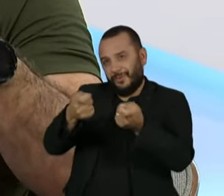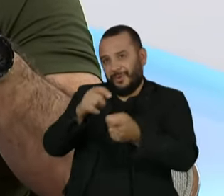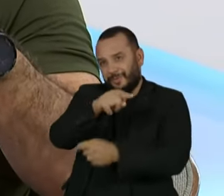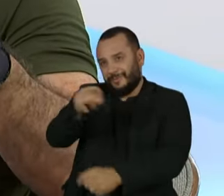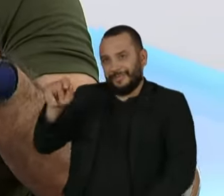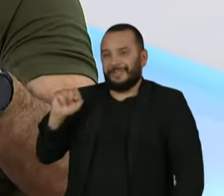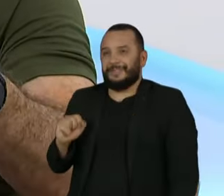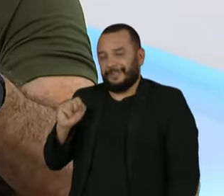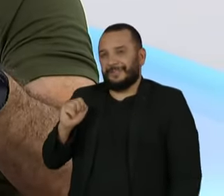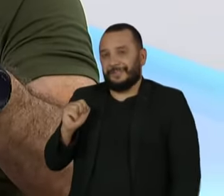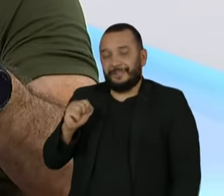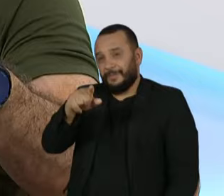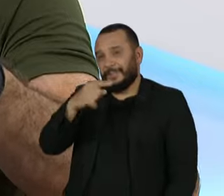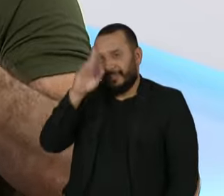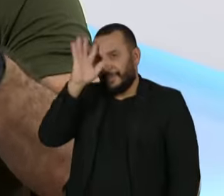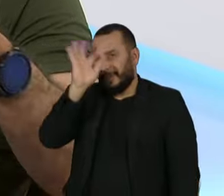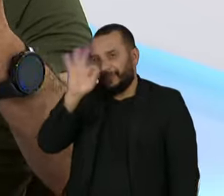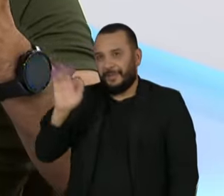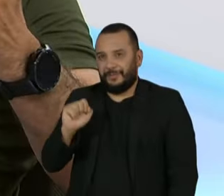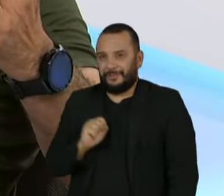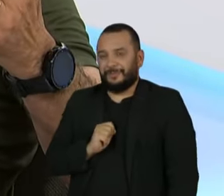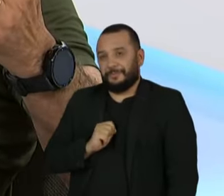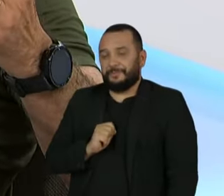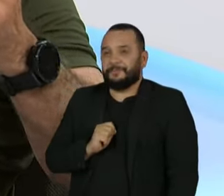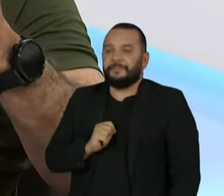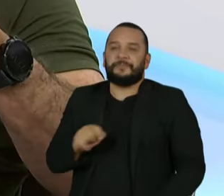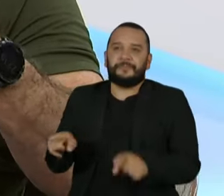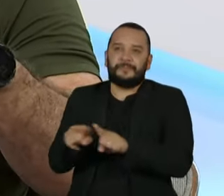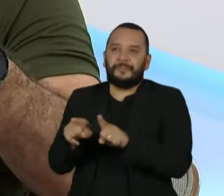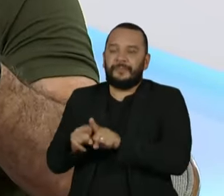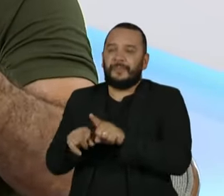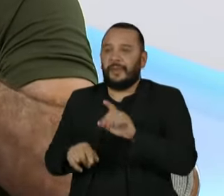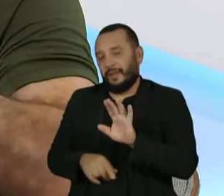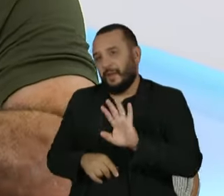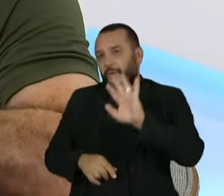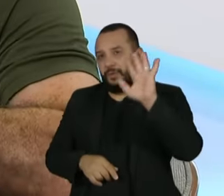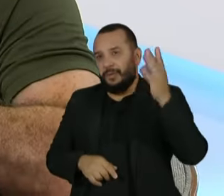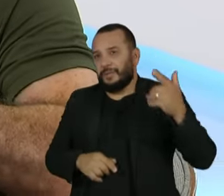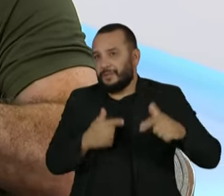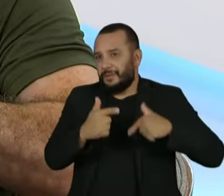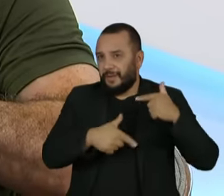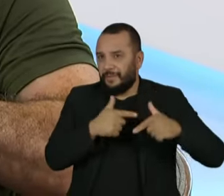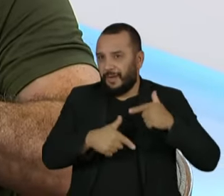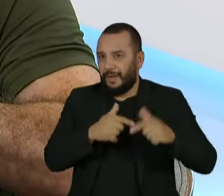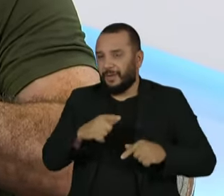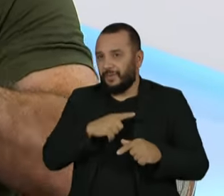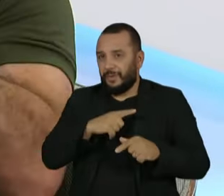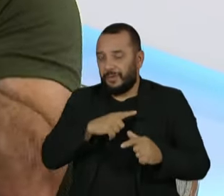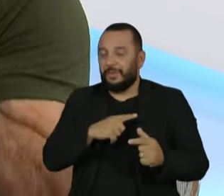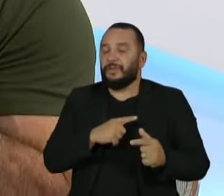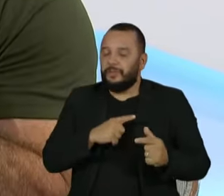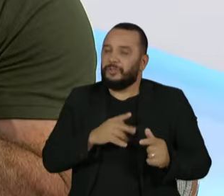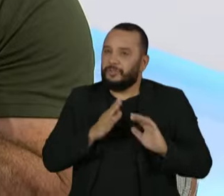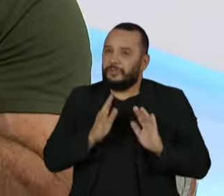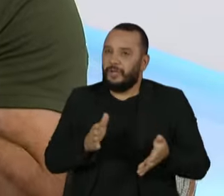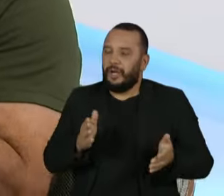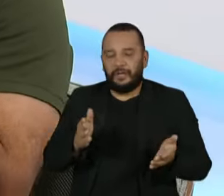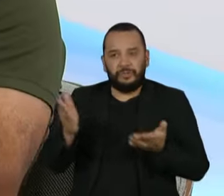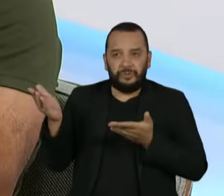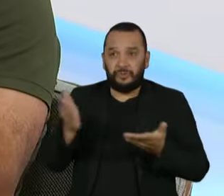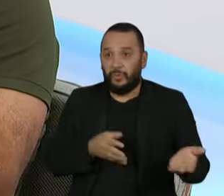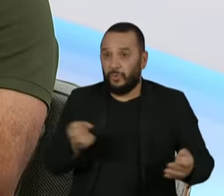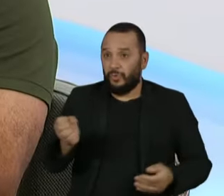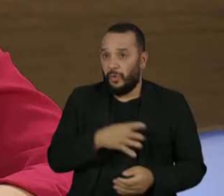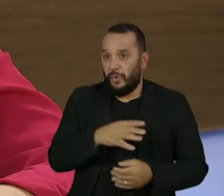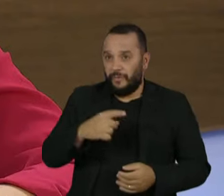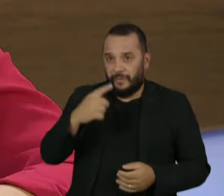fatores que você não entende mesma coisa passou a acontecer no trabalho com a chegada de inteligência artificial no formato